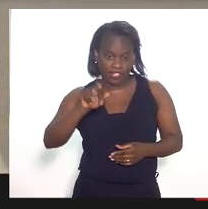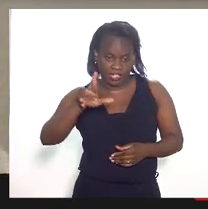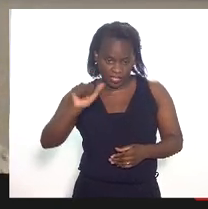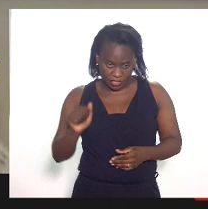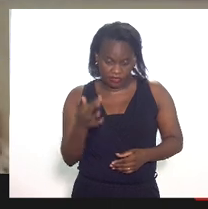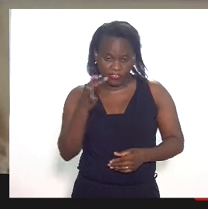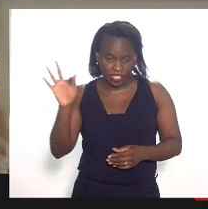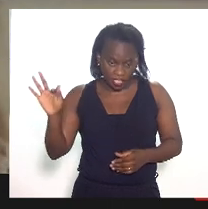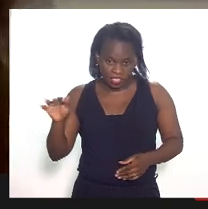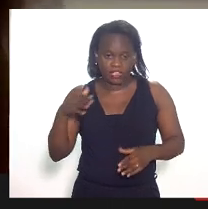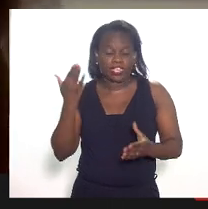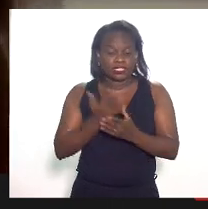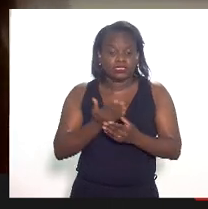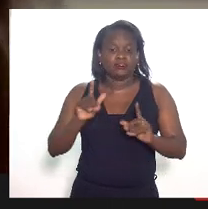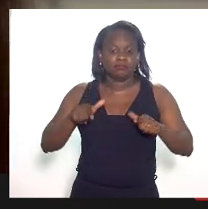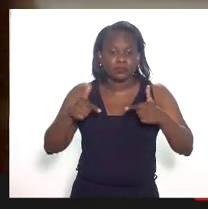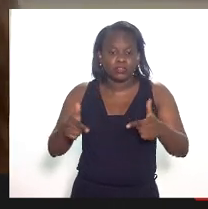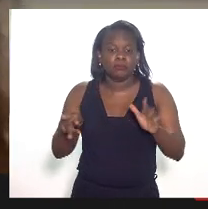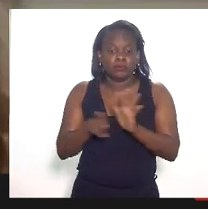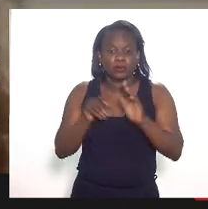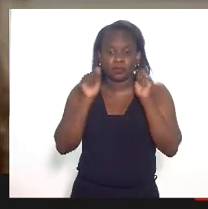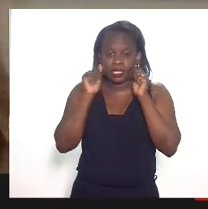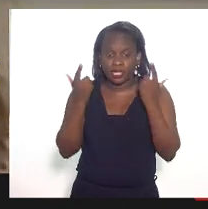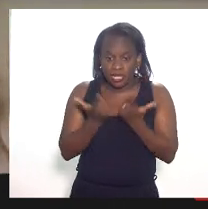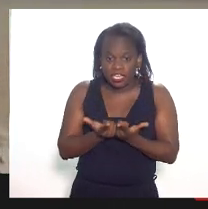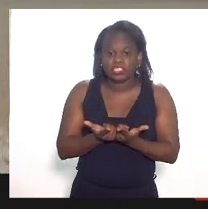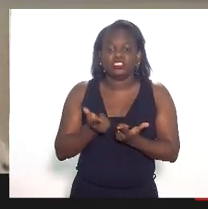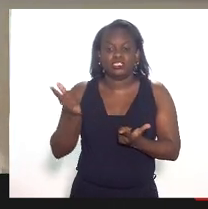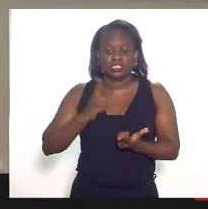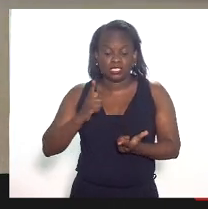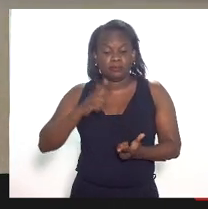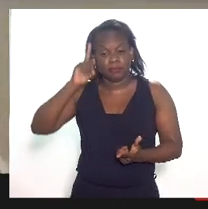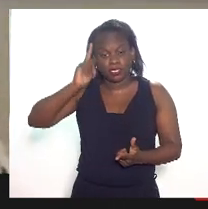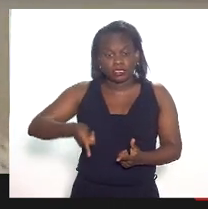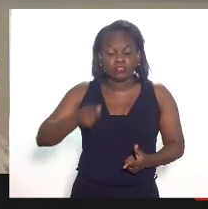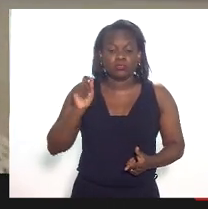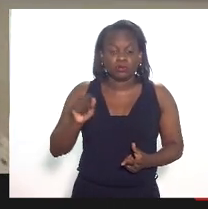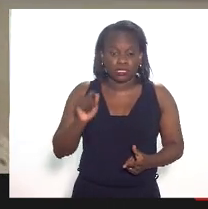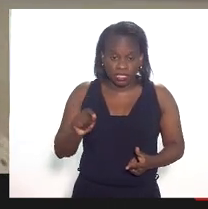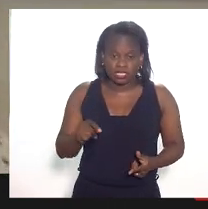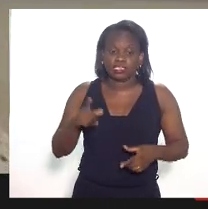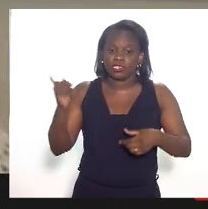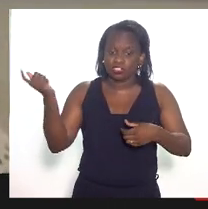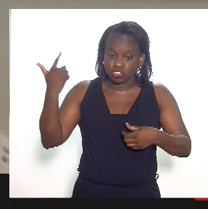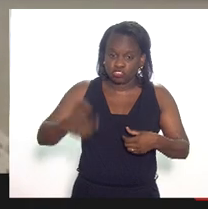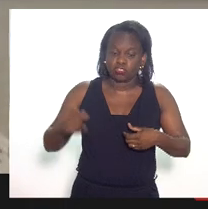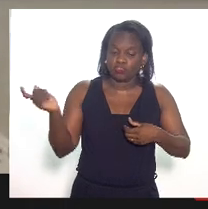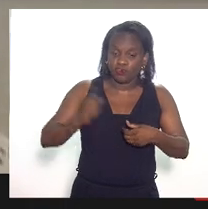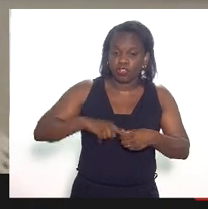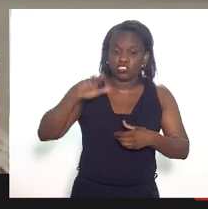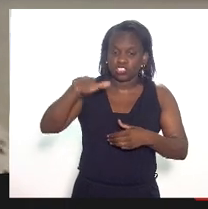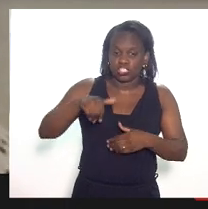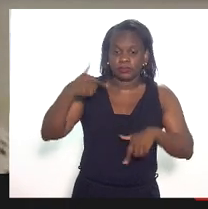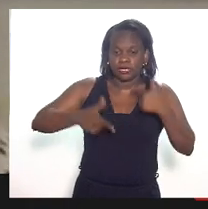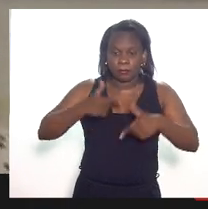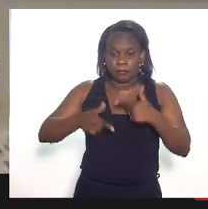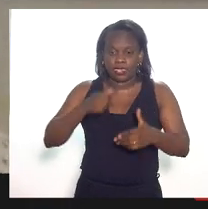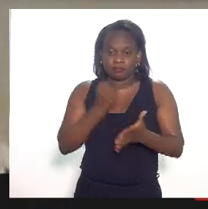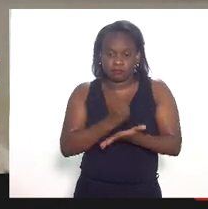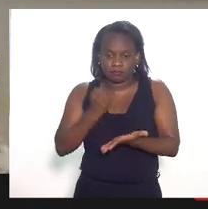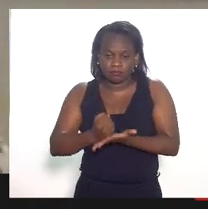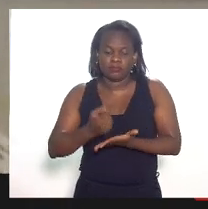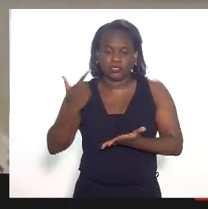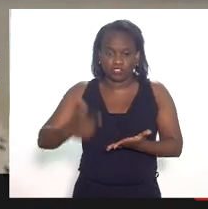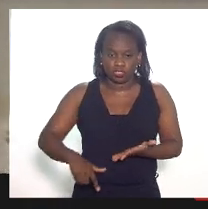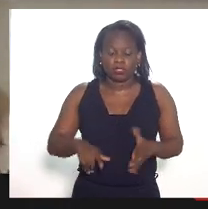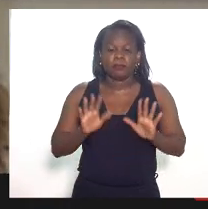Federal, numa ação promovida pela Assembleia Legislativa, que determina a recontratação de todos esses profissionais. Qual